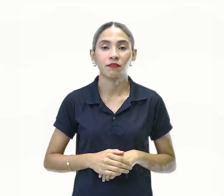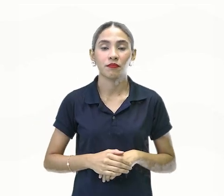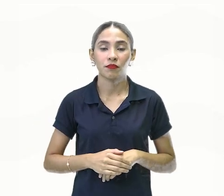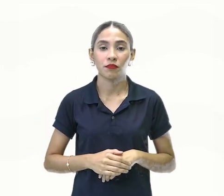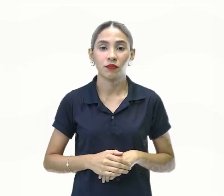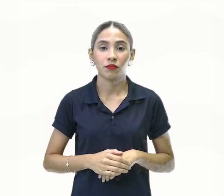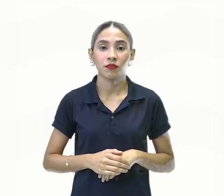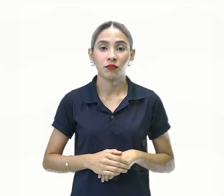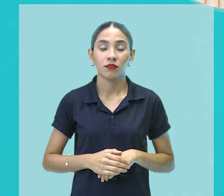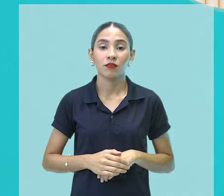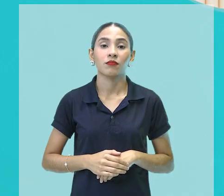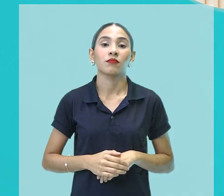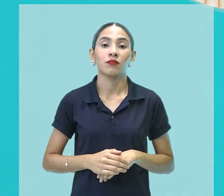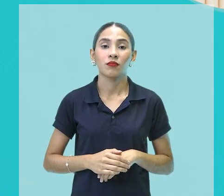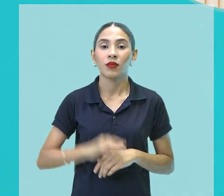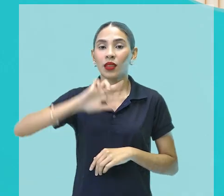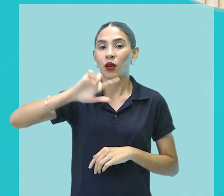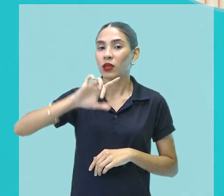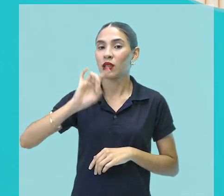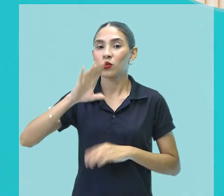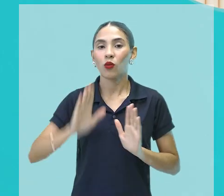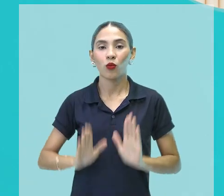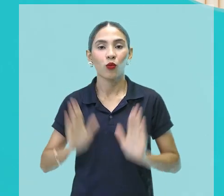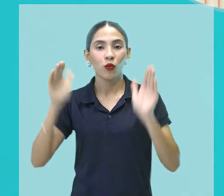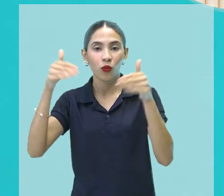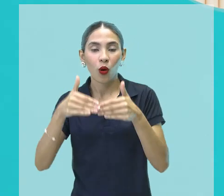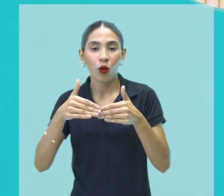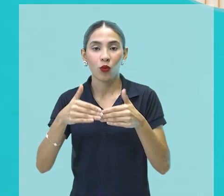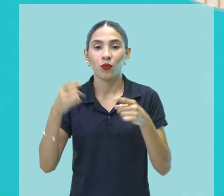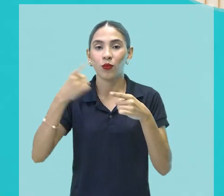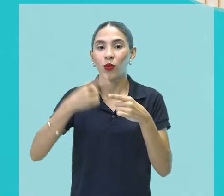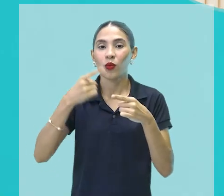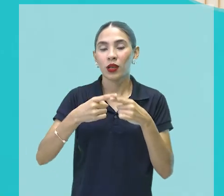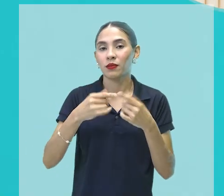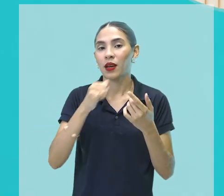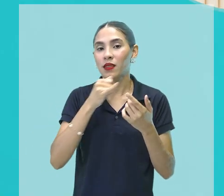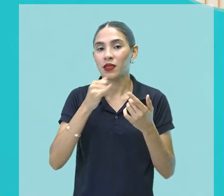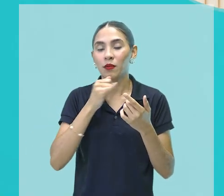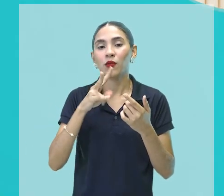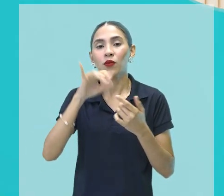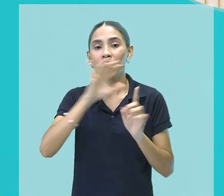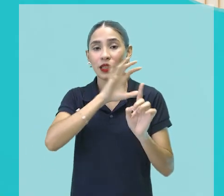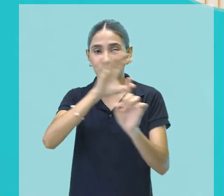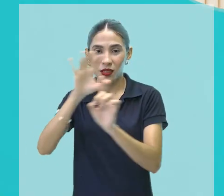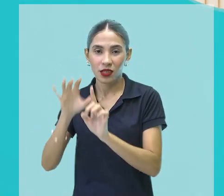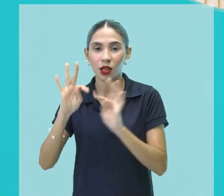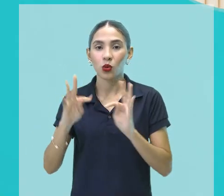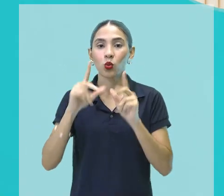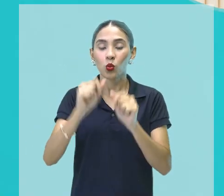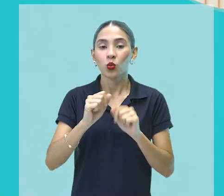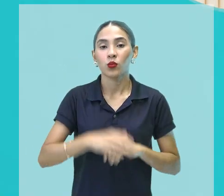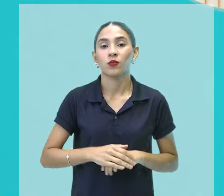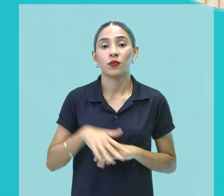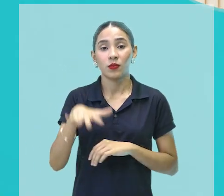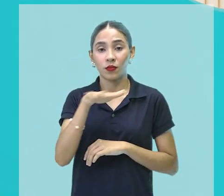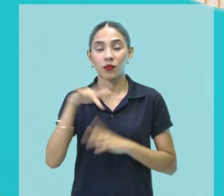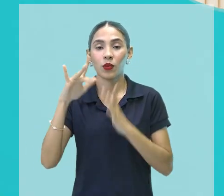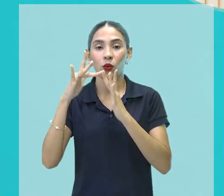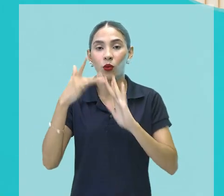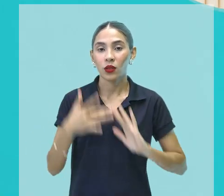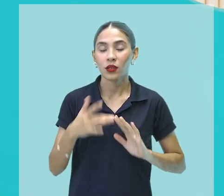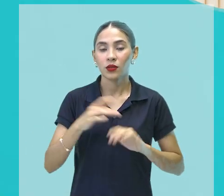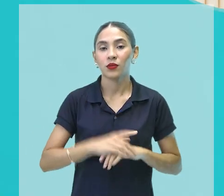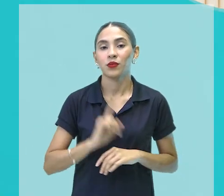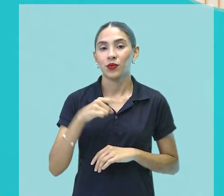né, um único ponto, né, da vida da gente onde as fake news não possam nos atingir. Quando a gente fala dentro desse